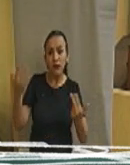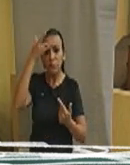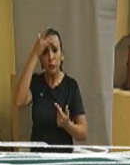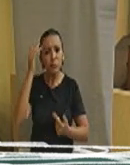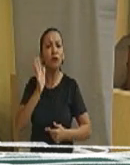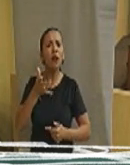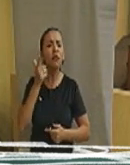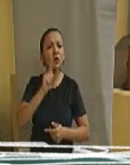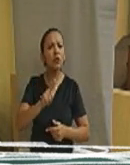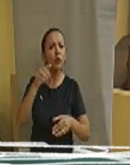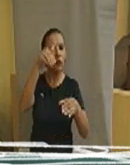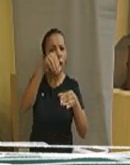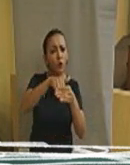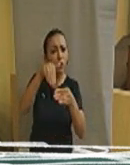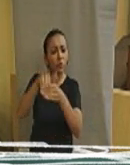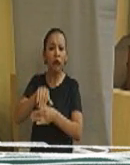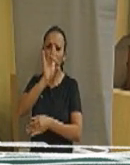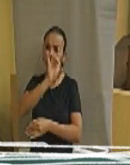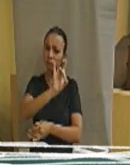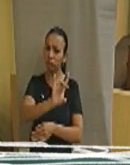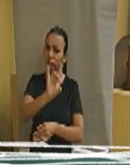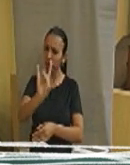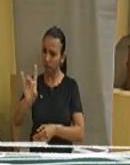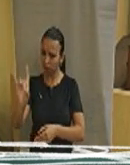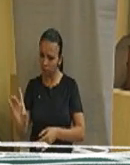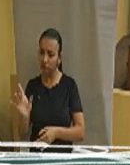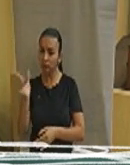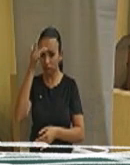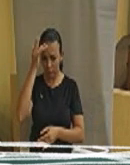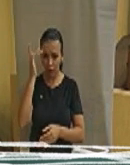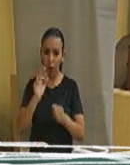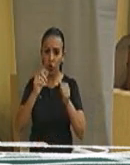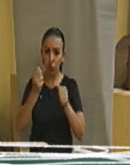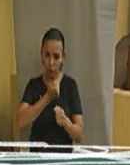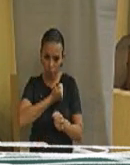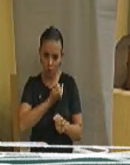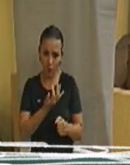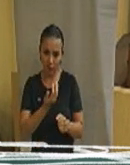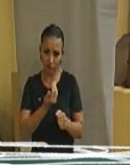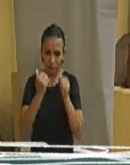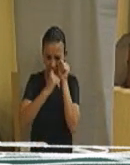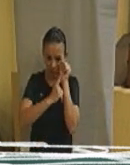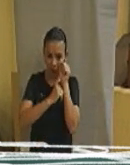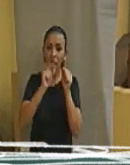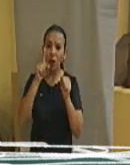votaram. Cada um desses códigos é um voto nessa urna.